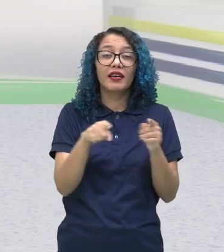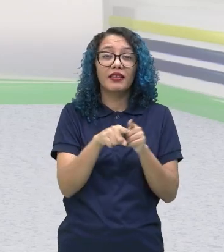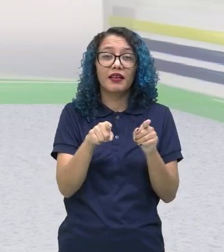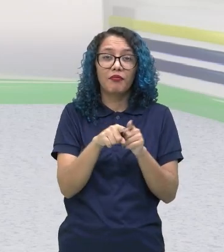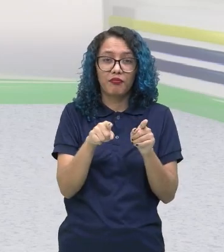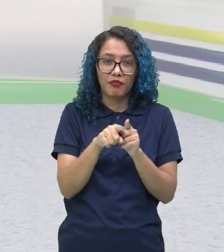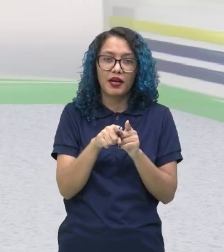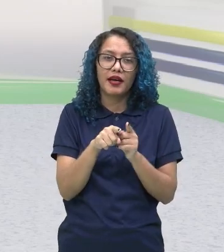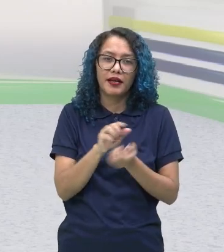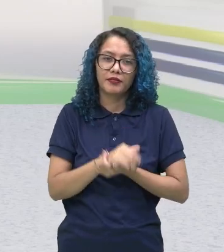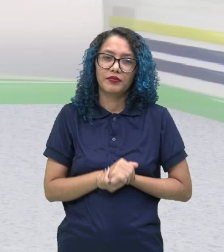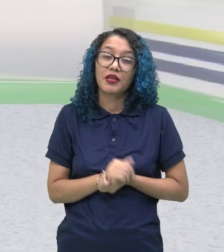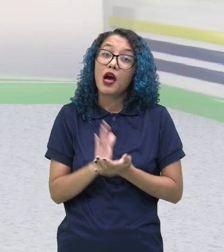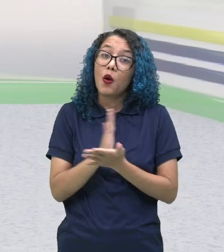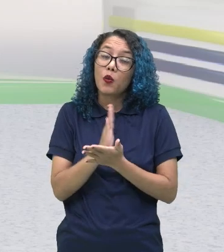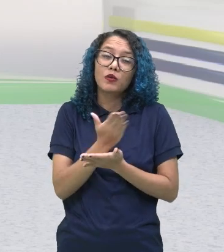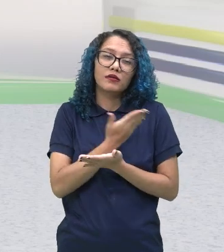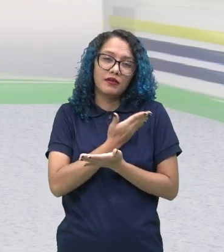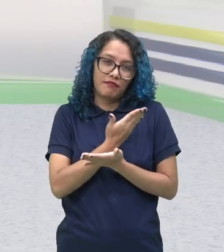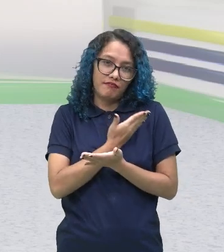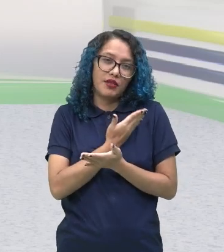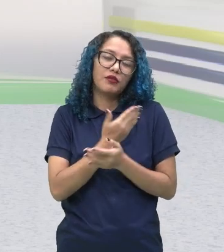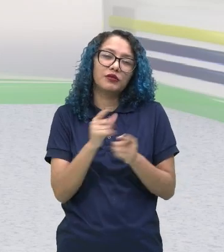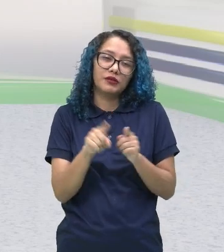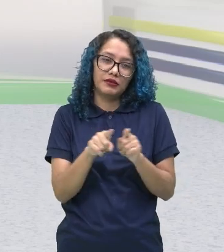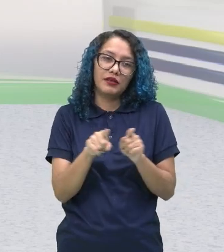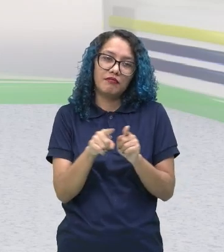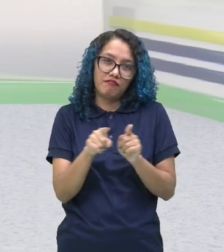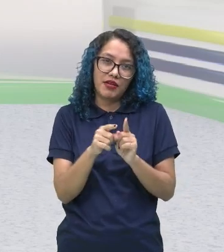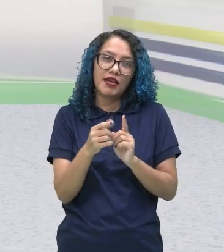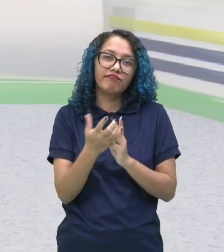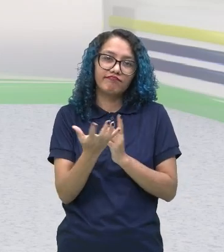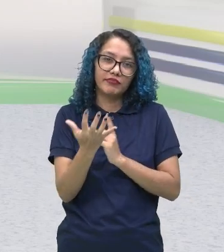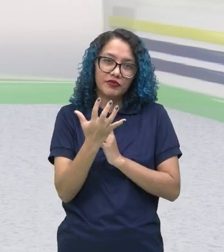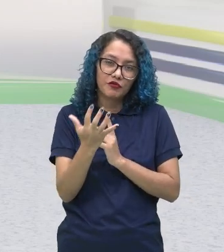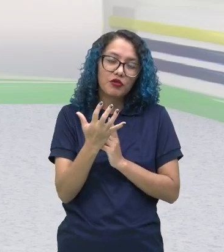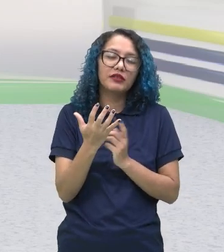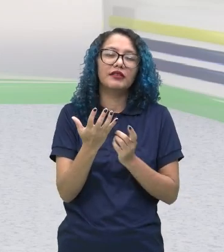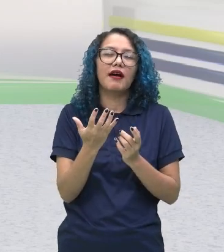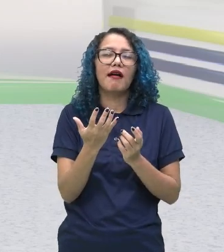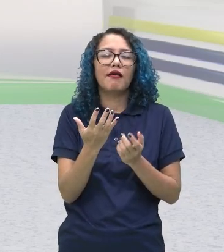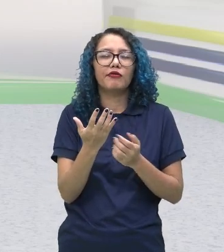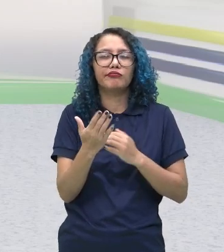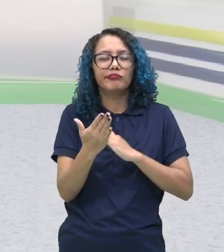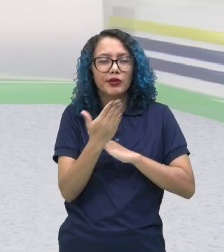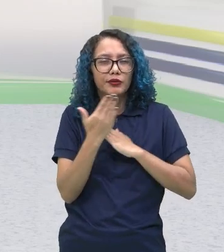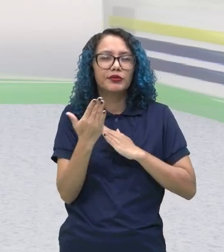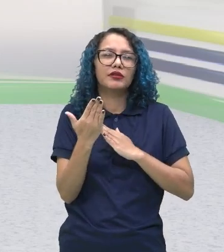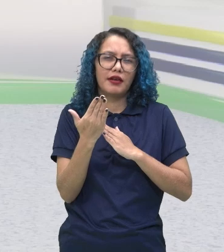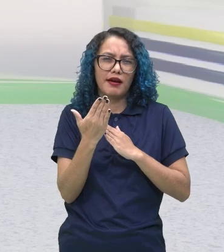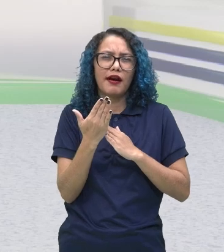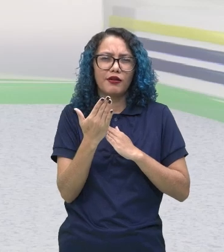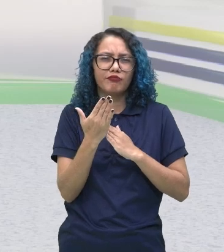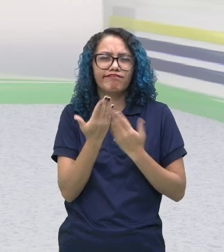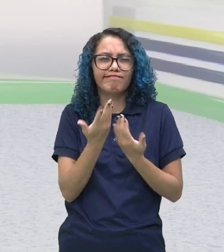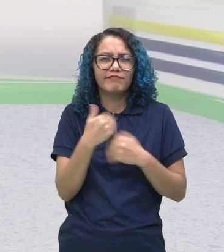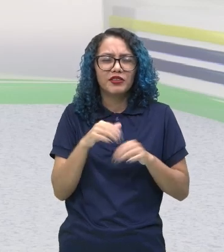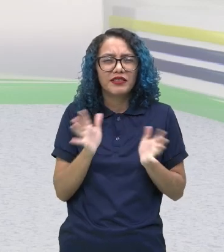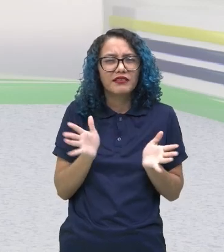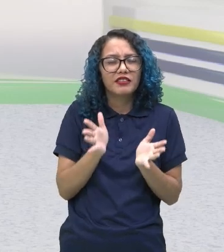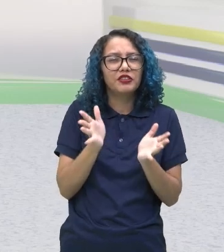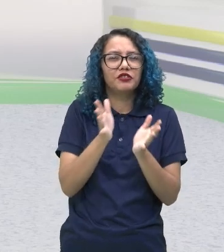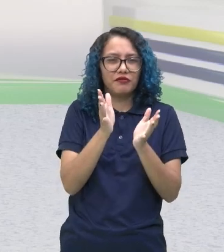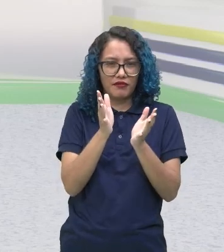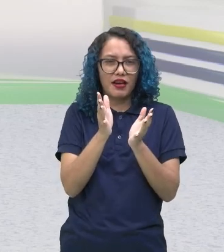tiveram muitas amizades que me permitiram chegar até aqui, Fortaleceram essa minha jornada. E também tiveram os professores que me